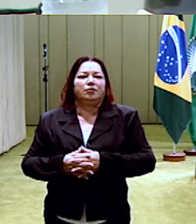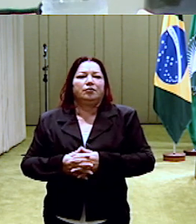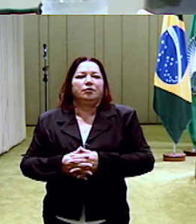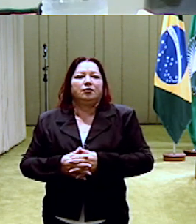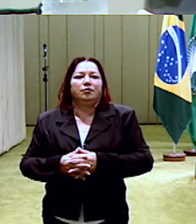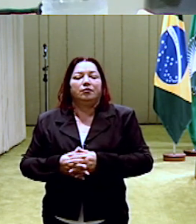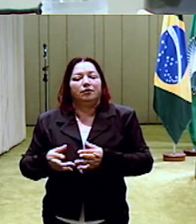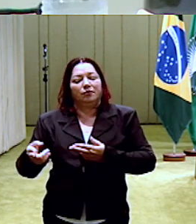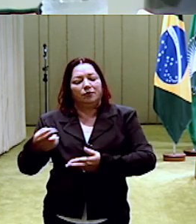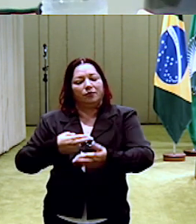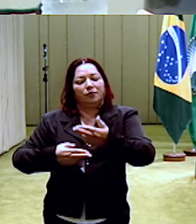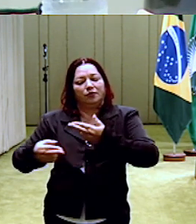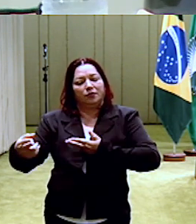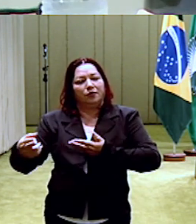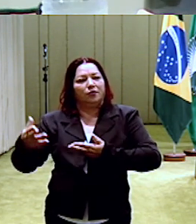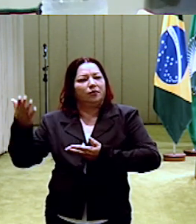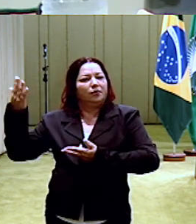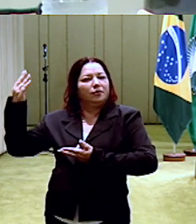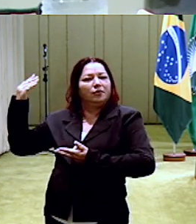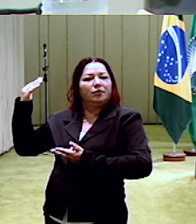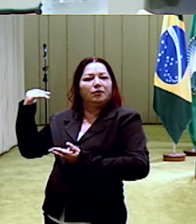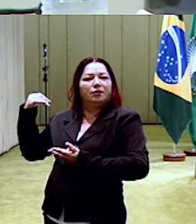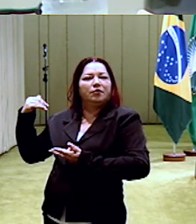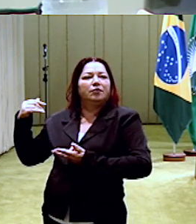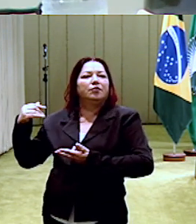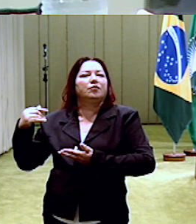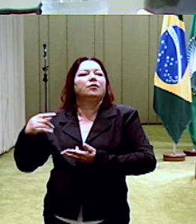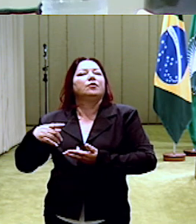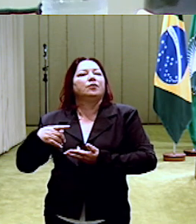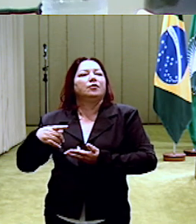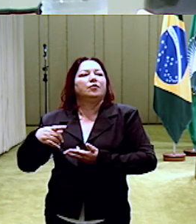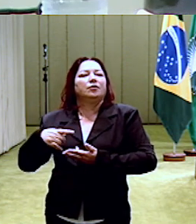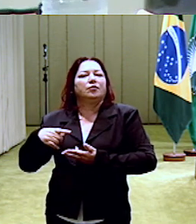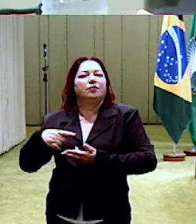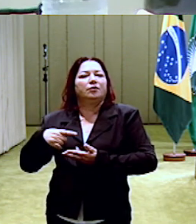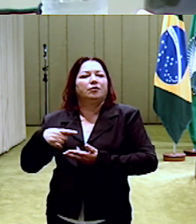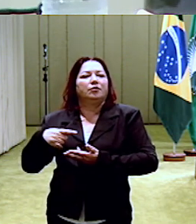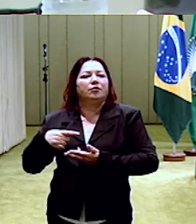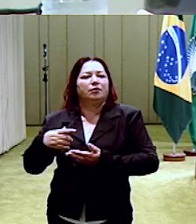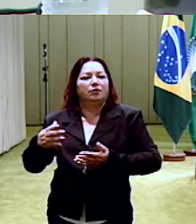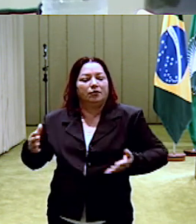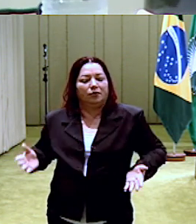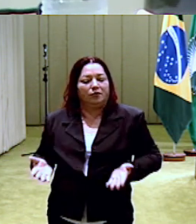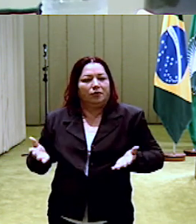Mas essas relações, essas raízes coloniais, muito menos tiveram fim, né, com o